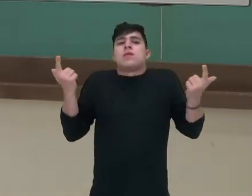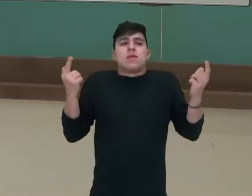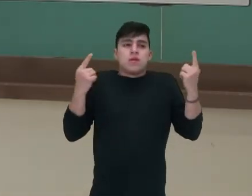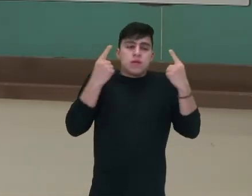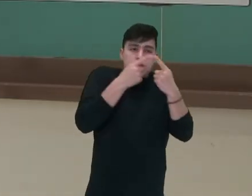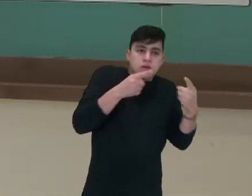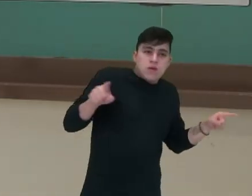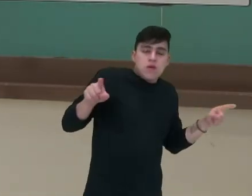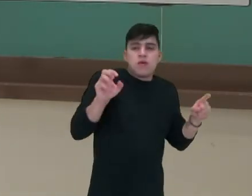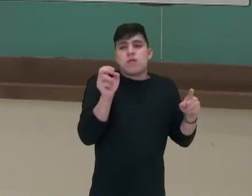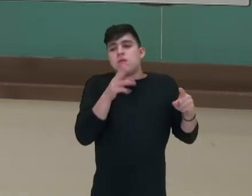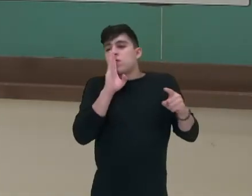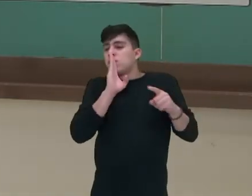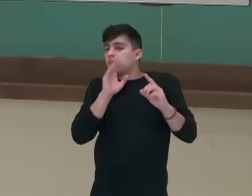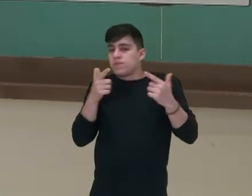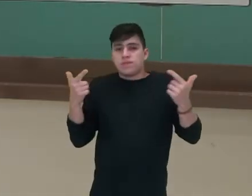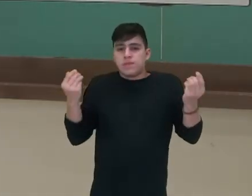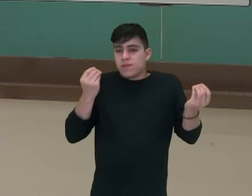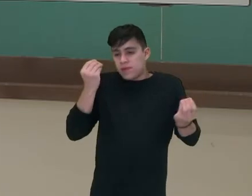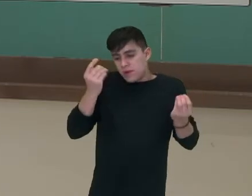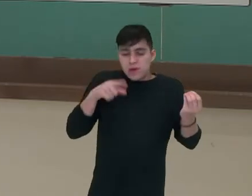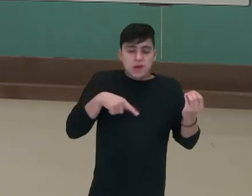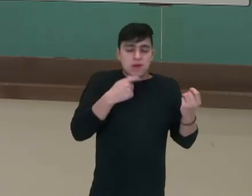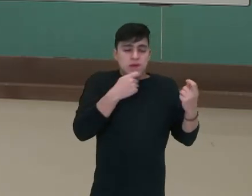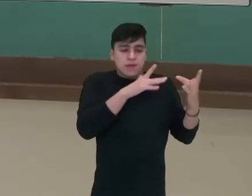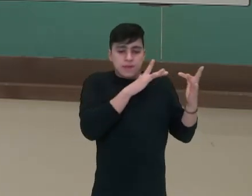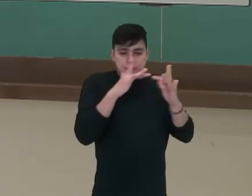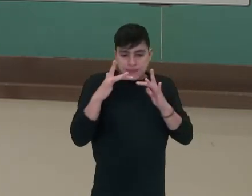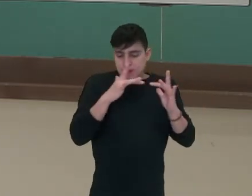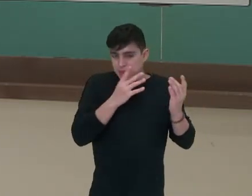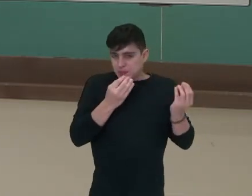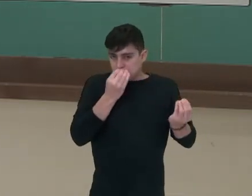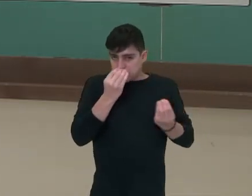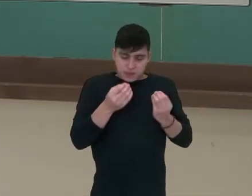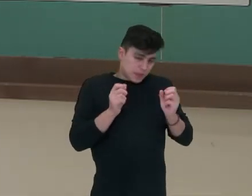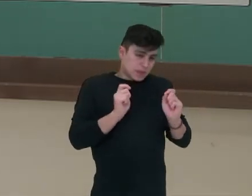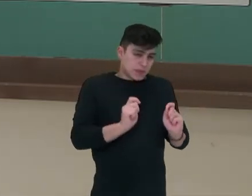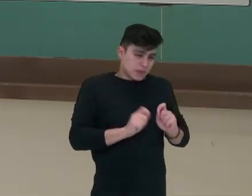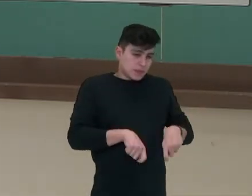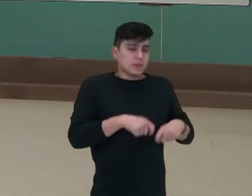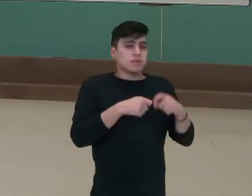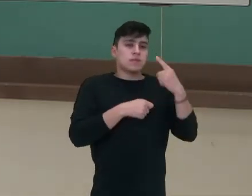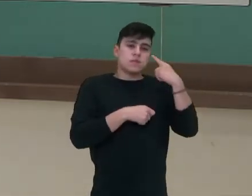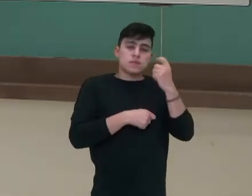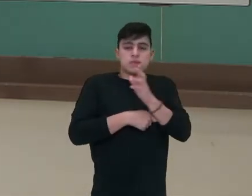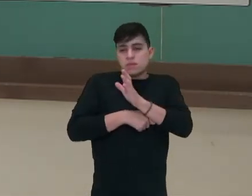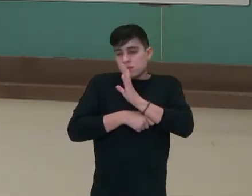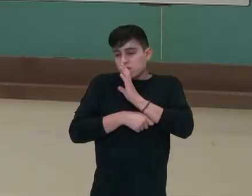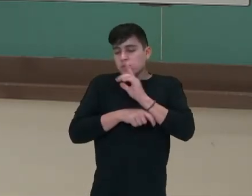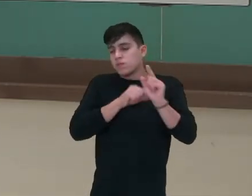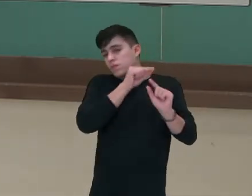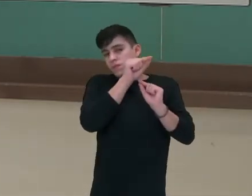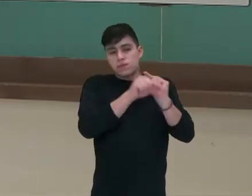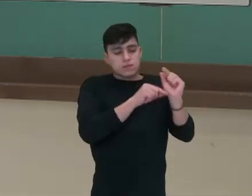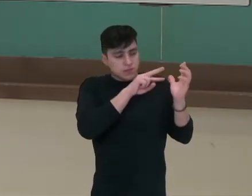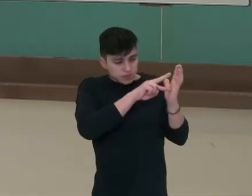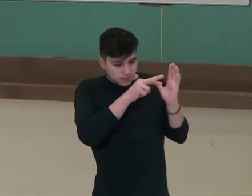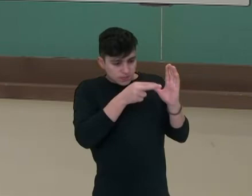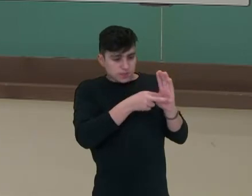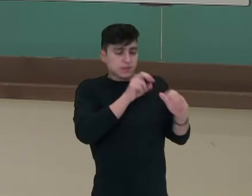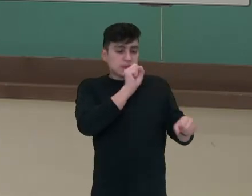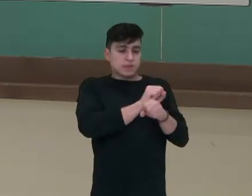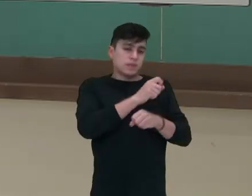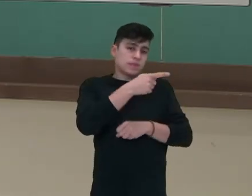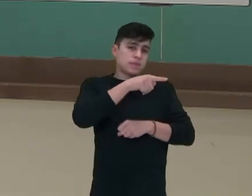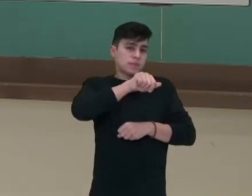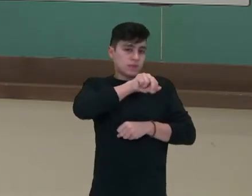né? Só com silêncio. A gente vai estar articulando entre eles, tá? Então é constituída por sons e silêncio, chamamos o quê? De pausa,